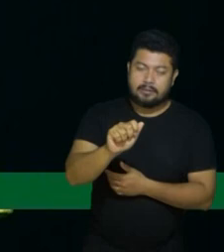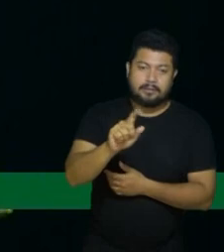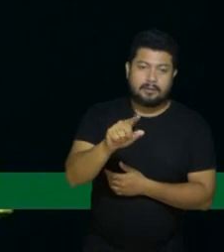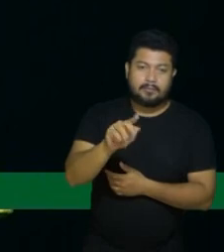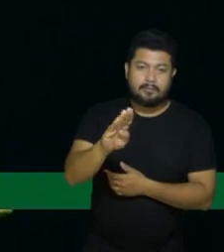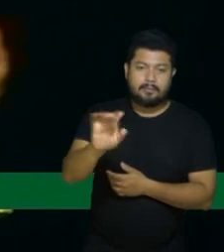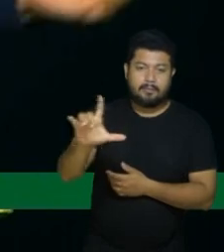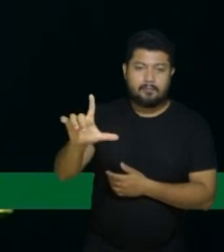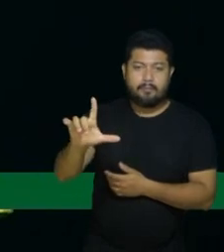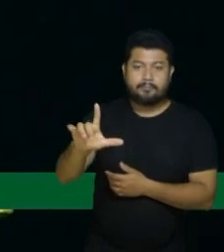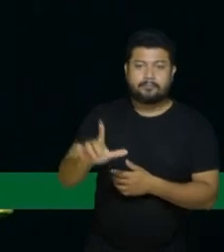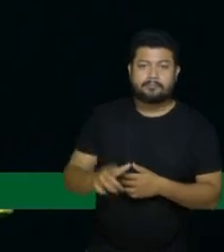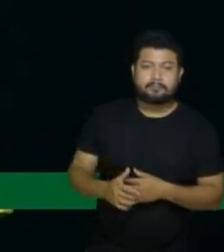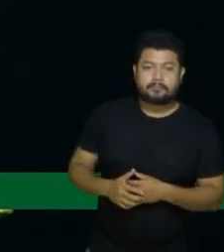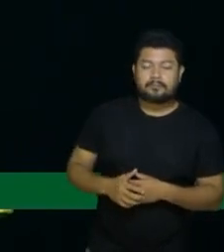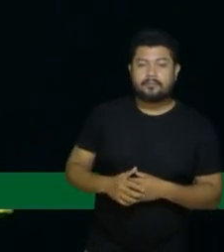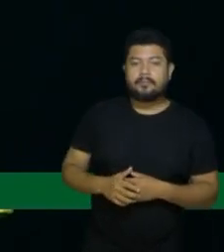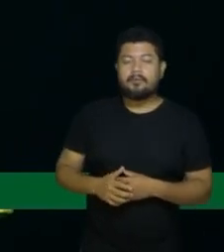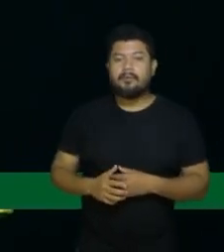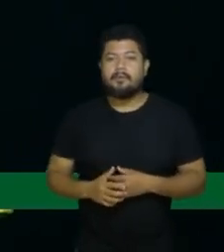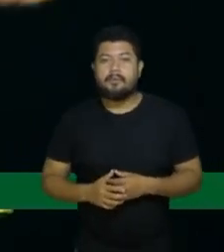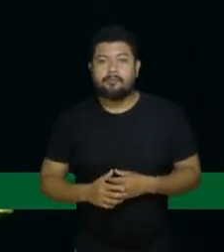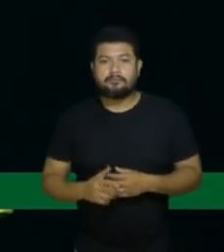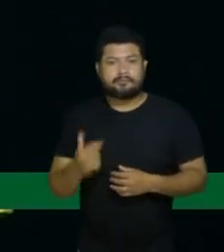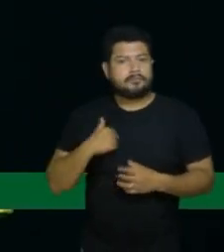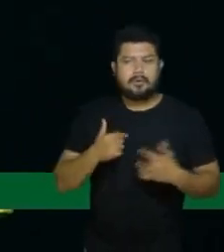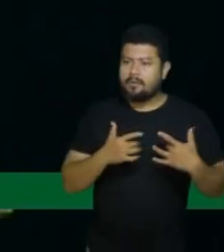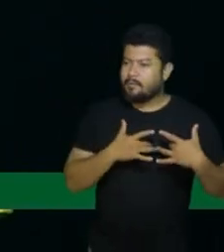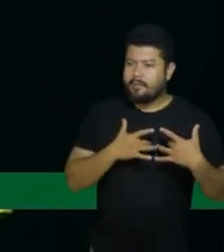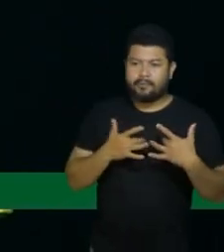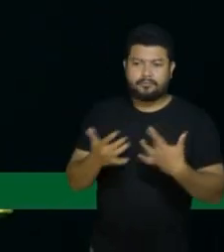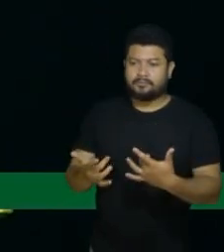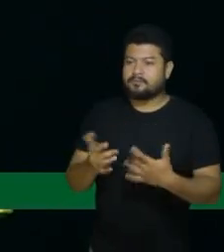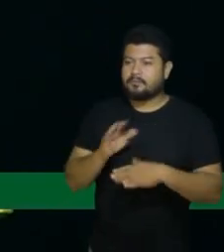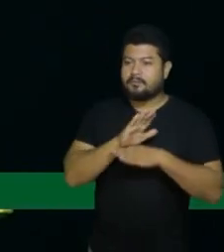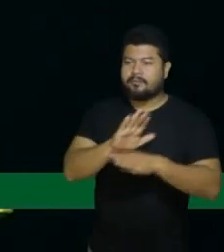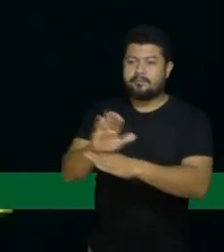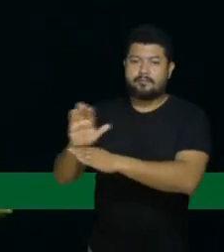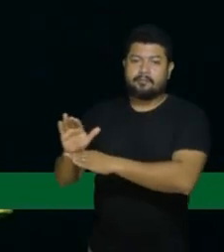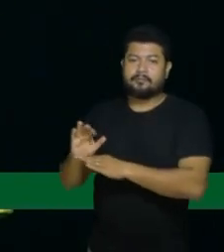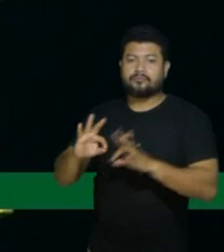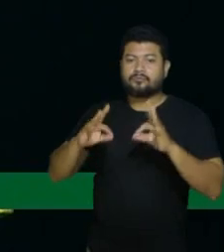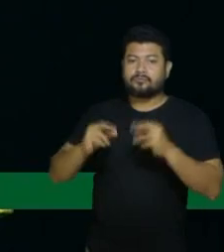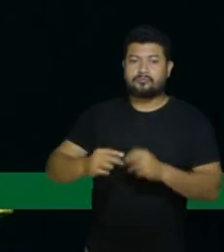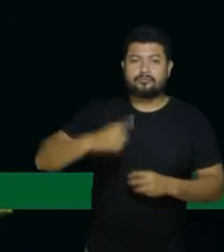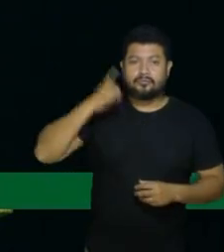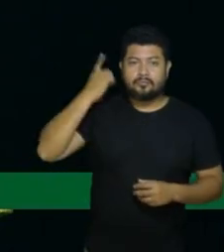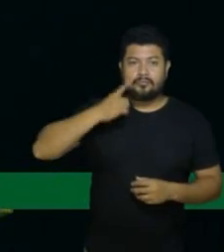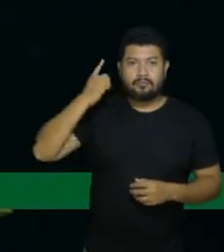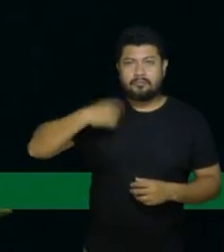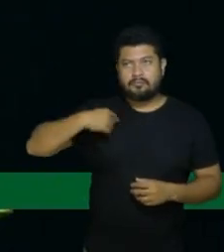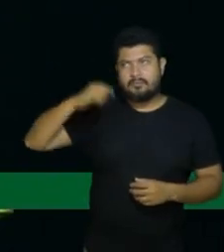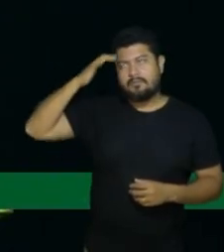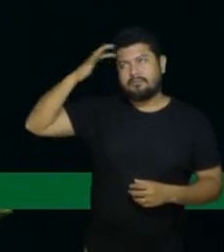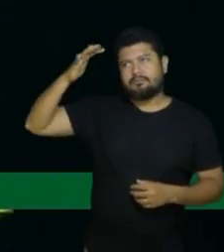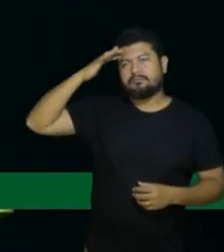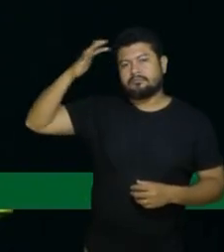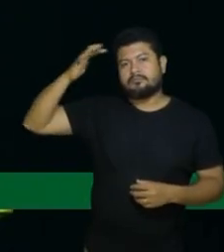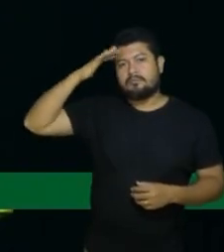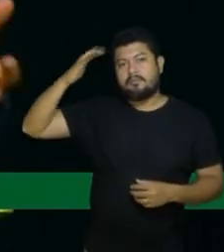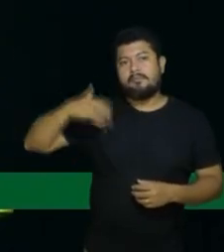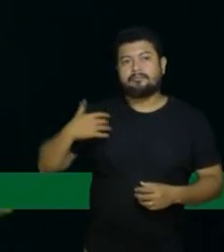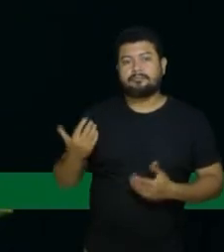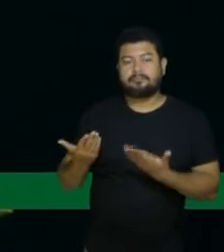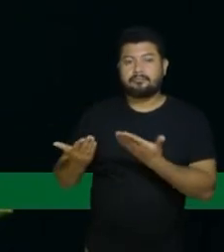coloco a disposição assim como todos de Blumenau e todos os deputados não dá para imaginar não ter o